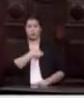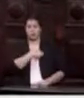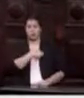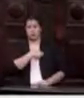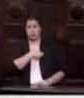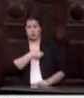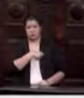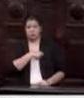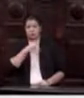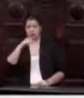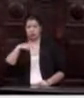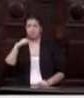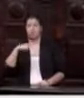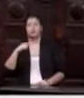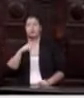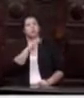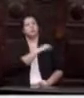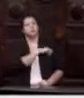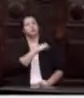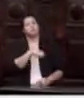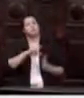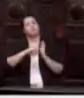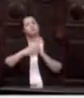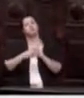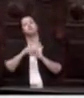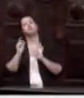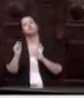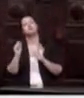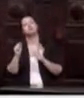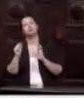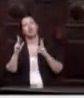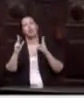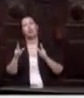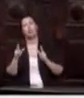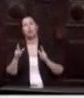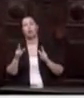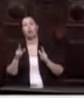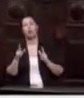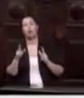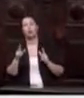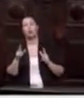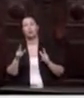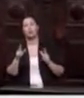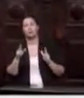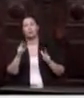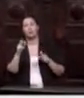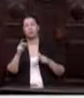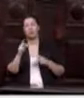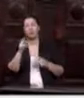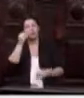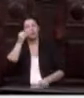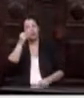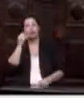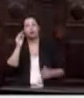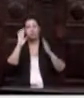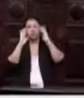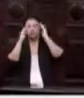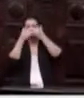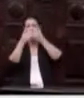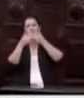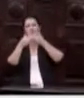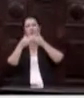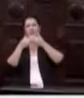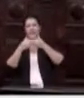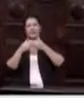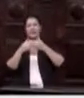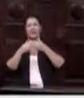que concordar, significam querer jogar areia nos olhos dos deputados e deputadas, que é ele que diz aqui